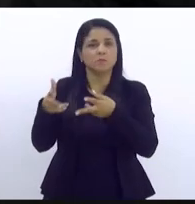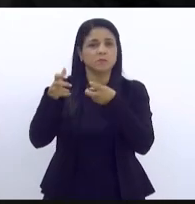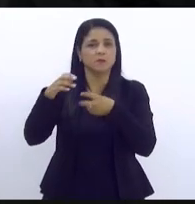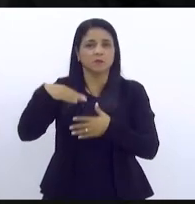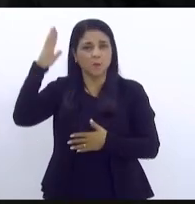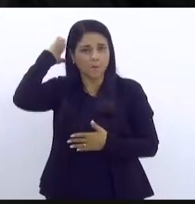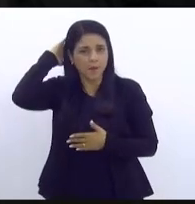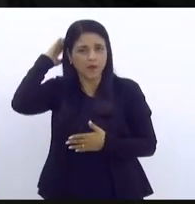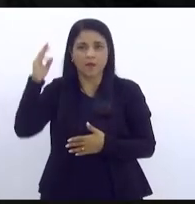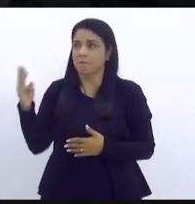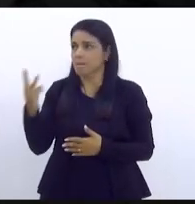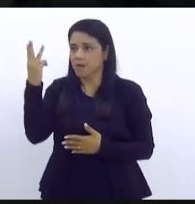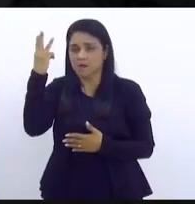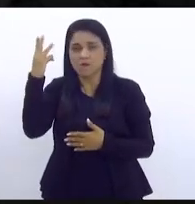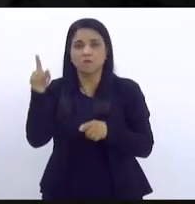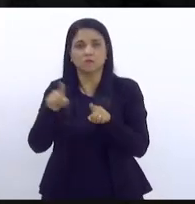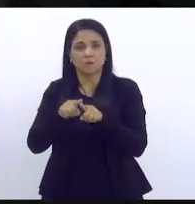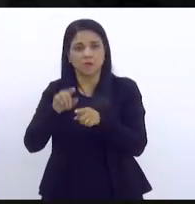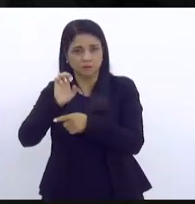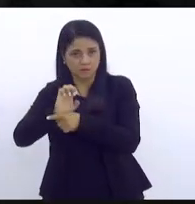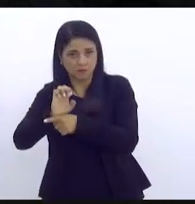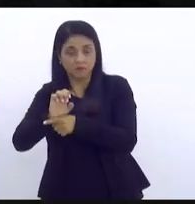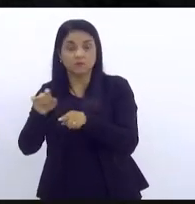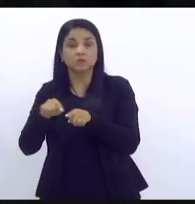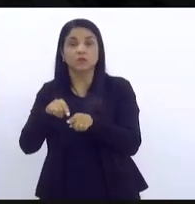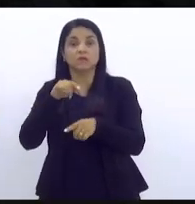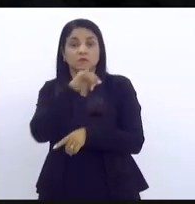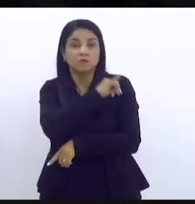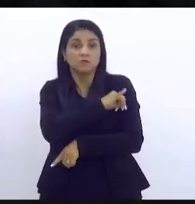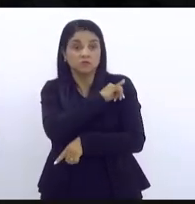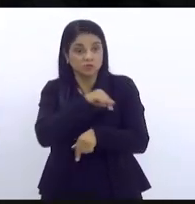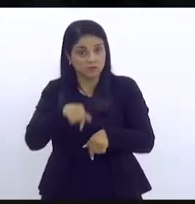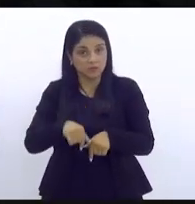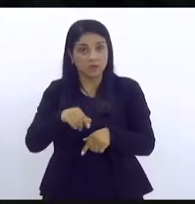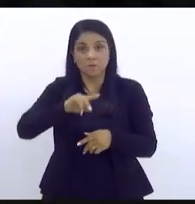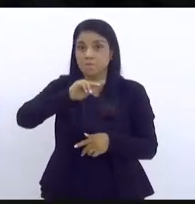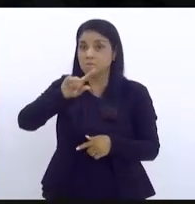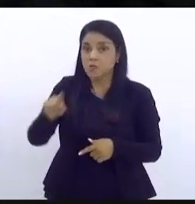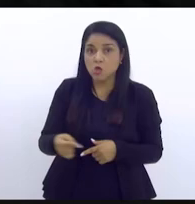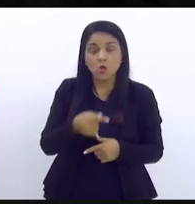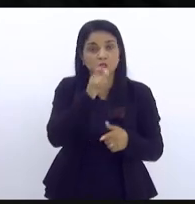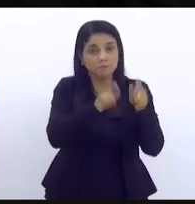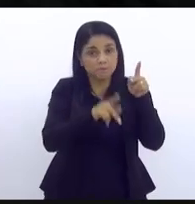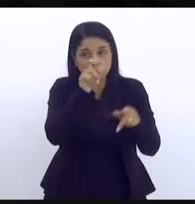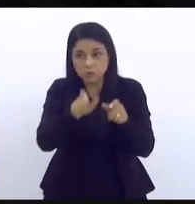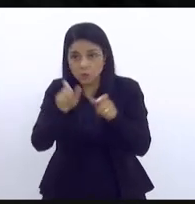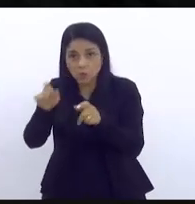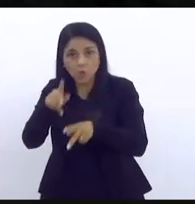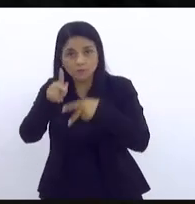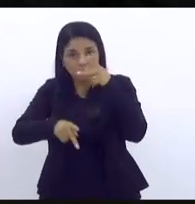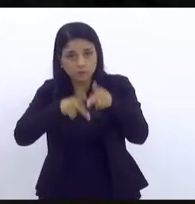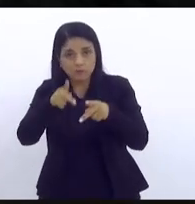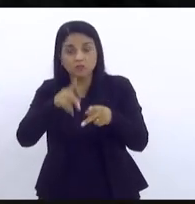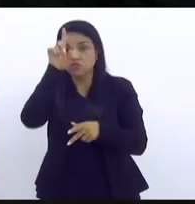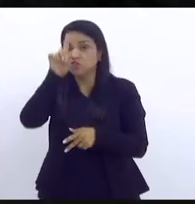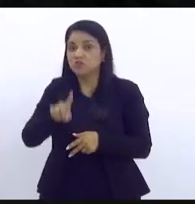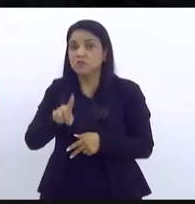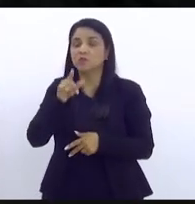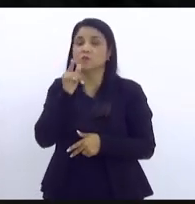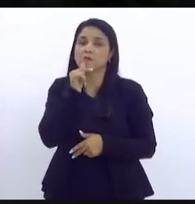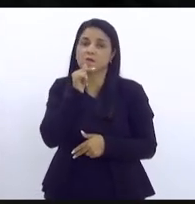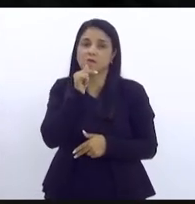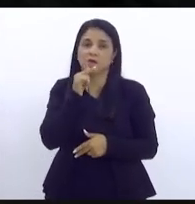no Maranhão porque não no Rio no estado do Rio de Janeiro para pegar milhões e milhões de pessoas que deveriam ter esse direito à água